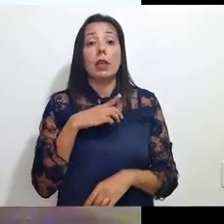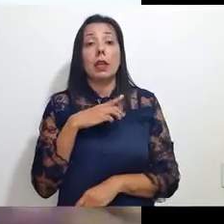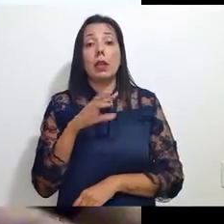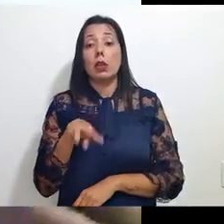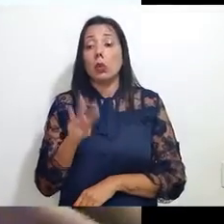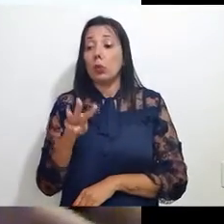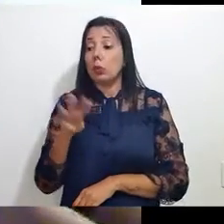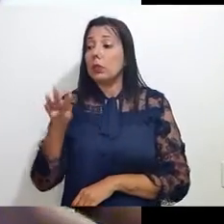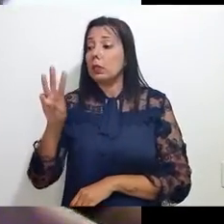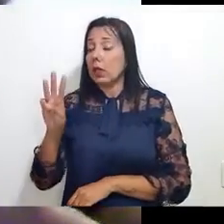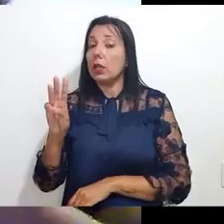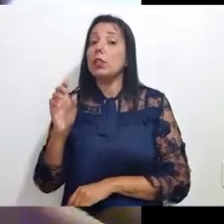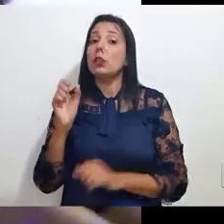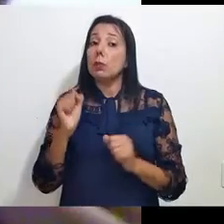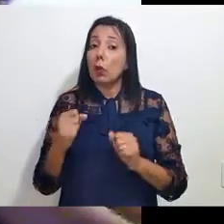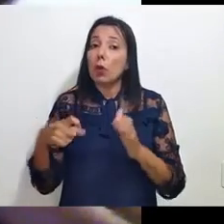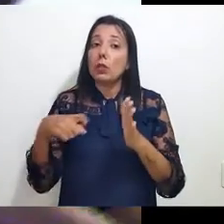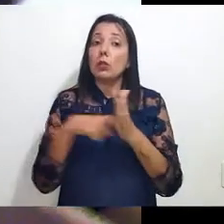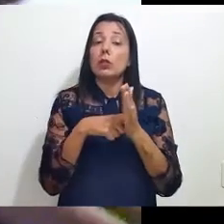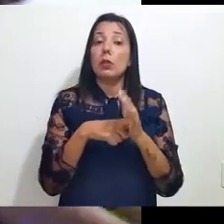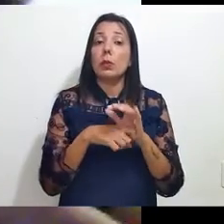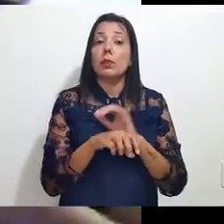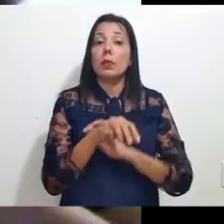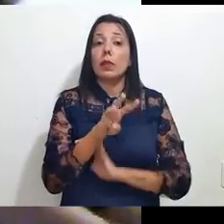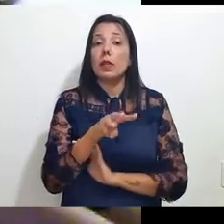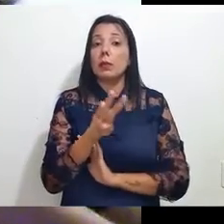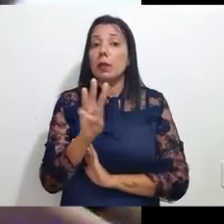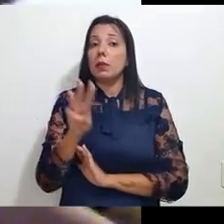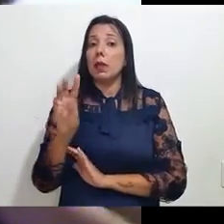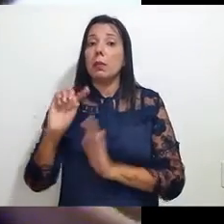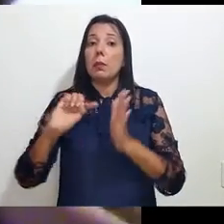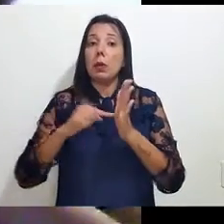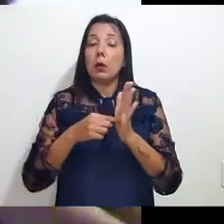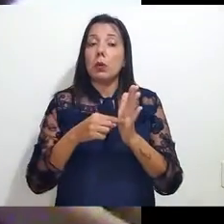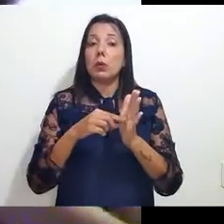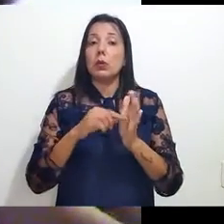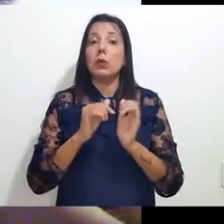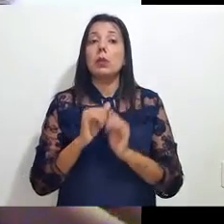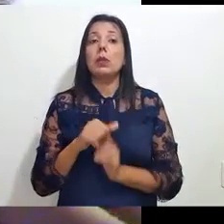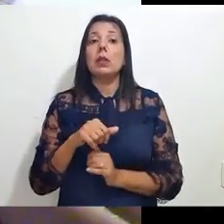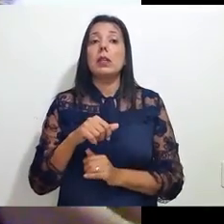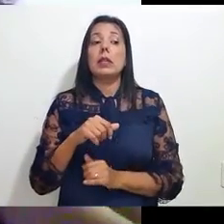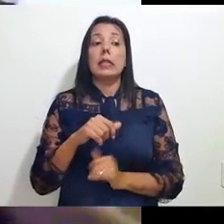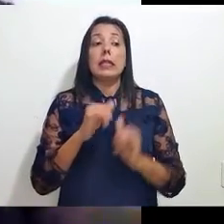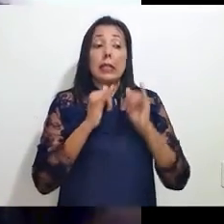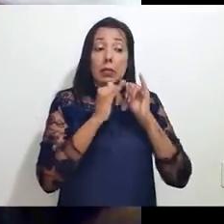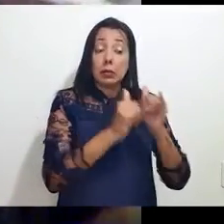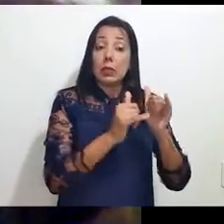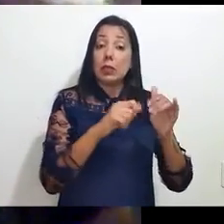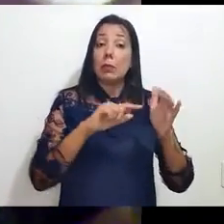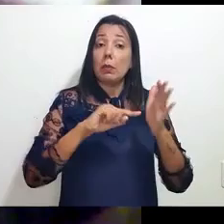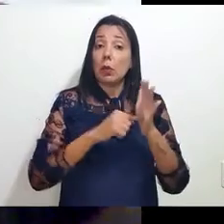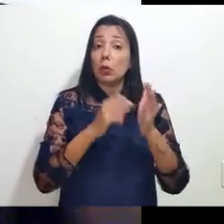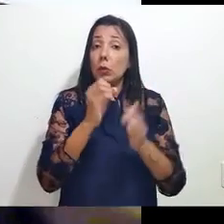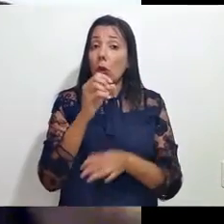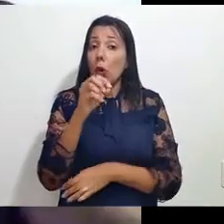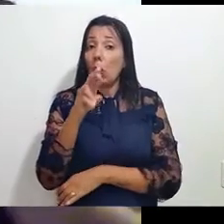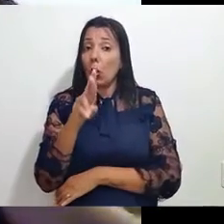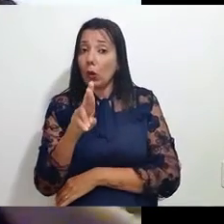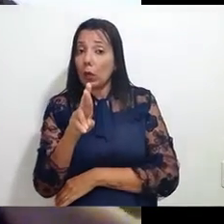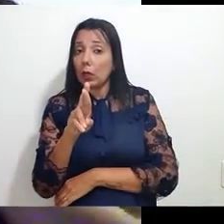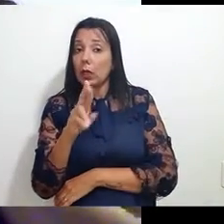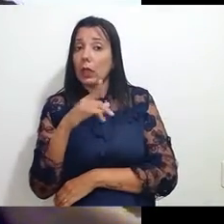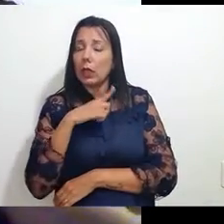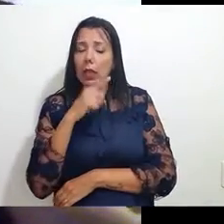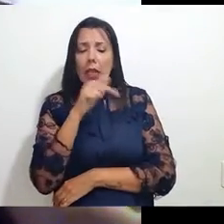uma política que pretende, de forma truculenta, fazer com que a escola se mordaça, fazer com